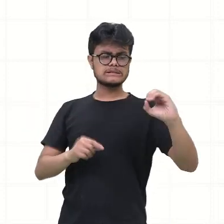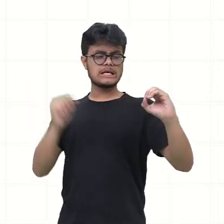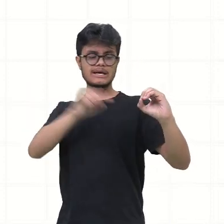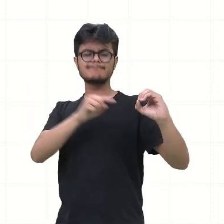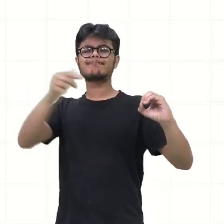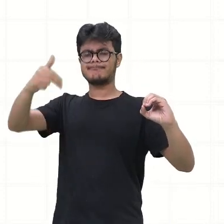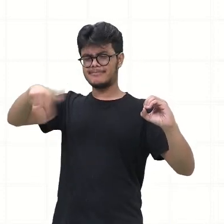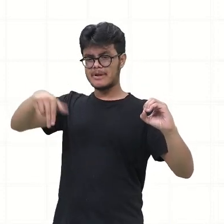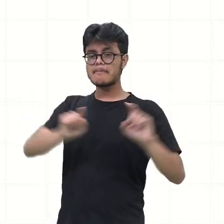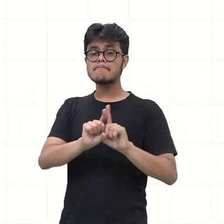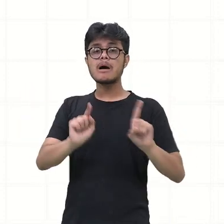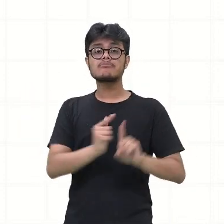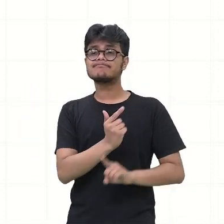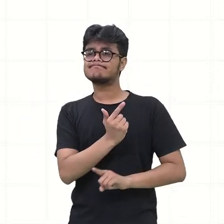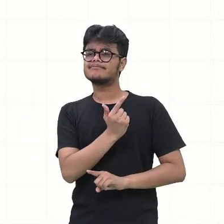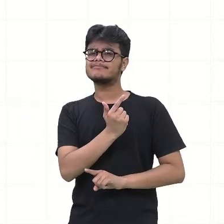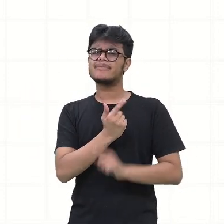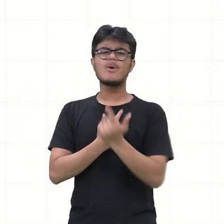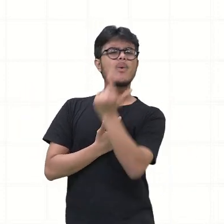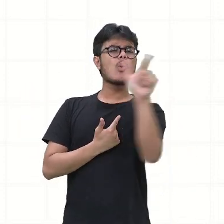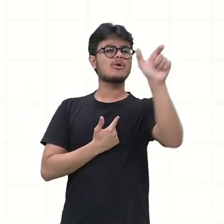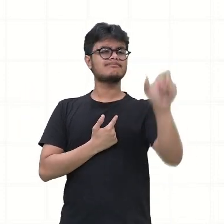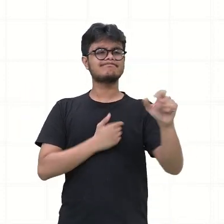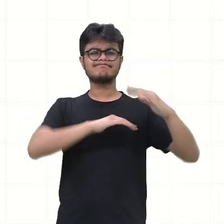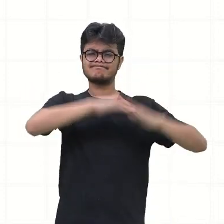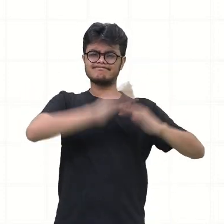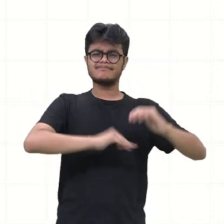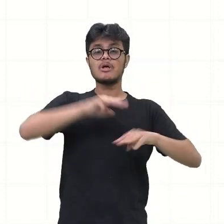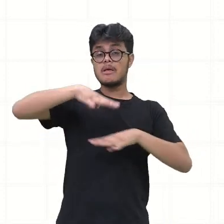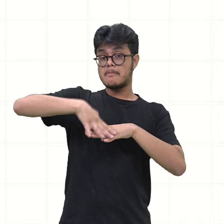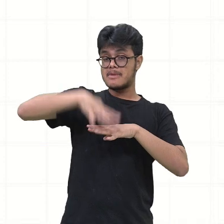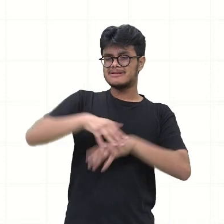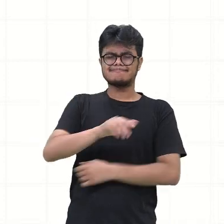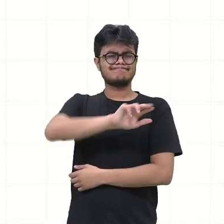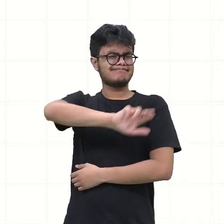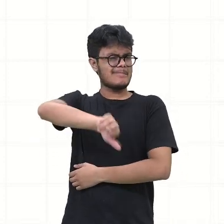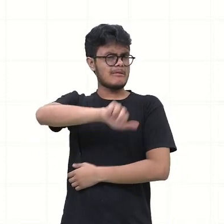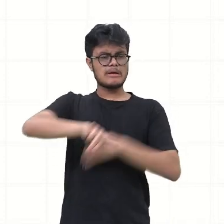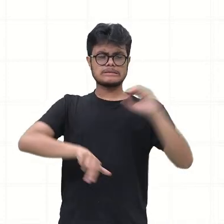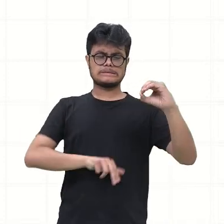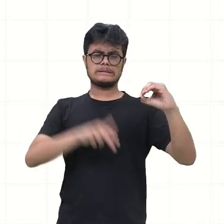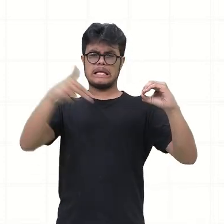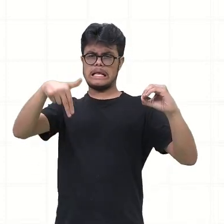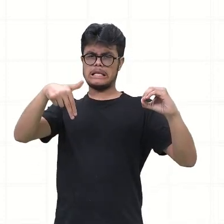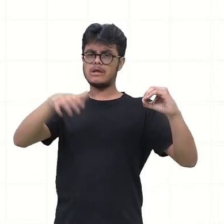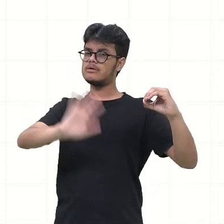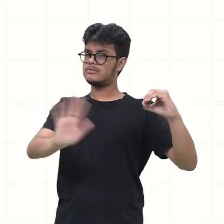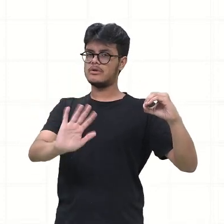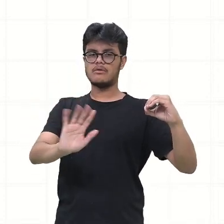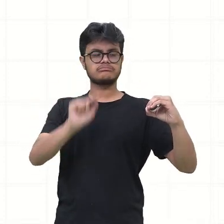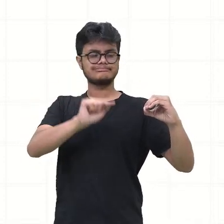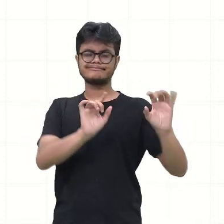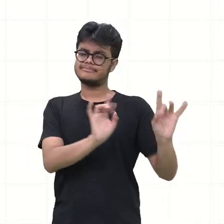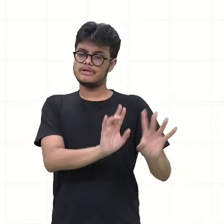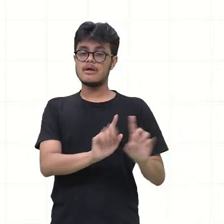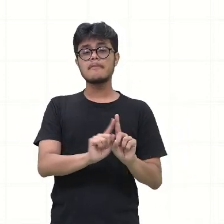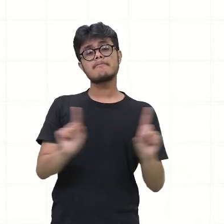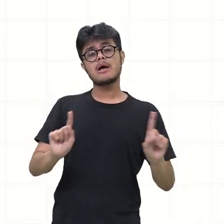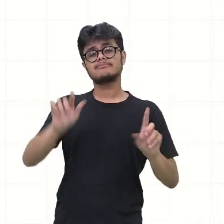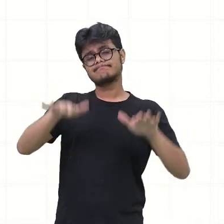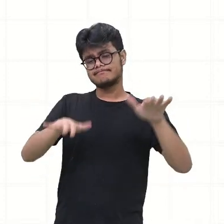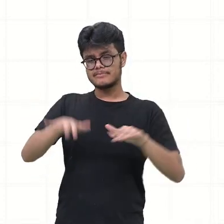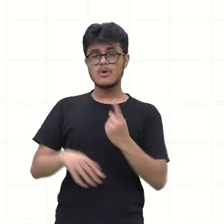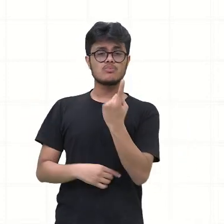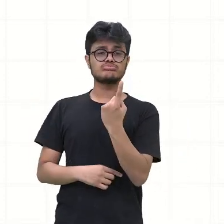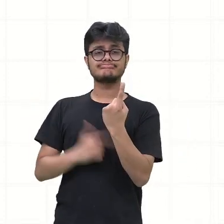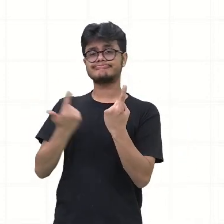natural, mas para outros matemáticos o 0 não é um número natural. Então, a gente vai dizer que o 1 é o único número natural que